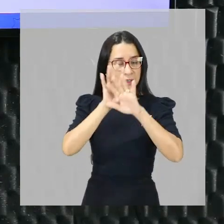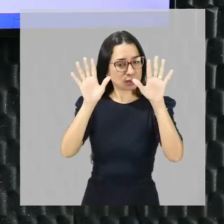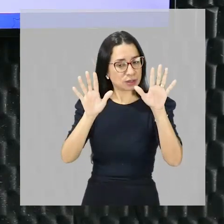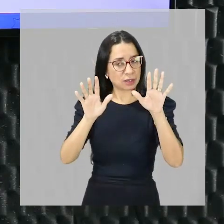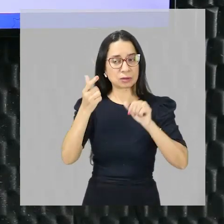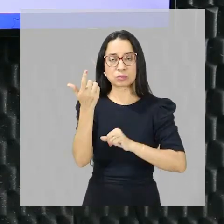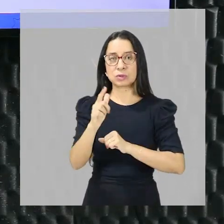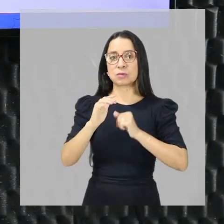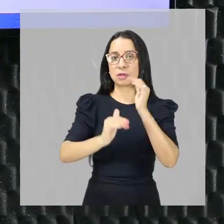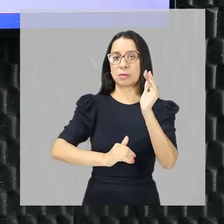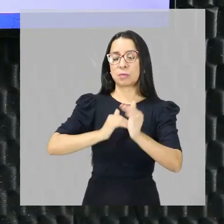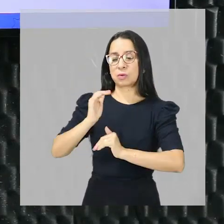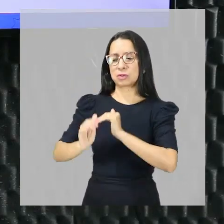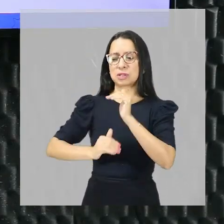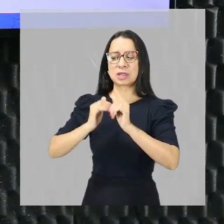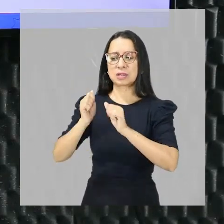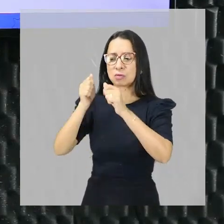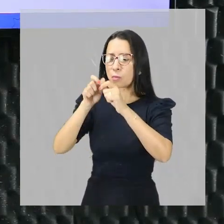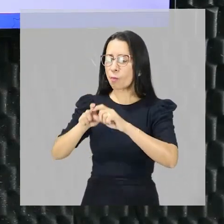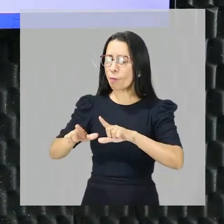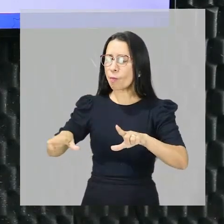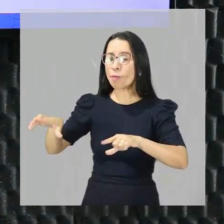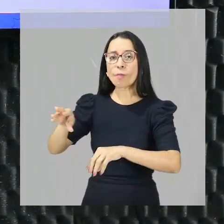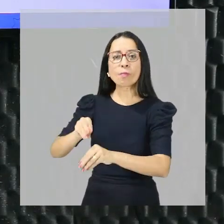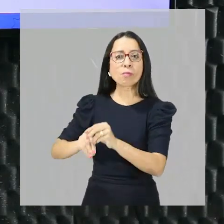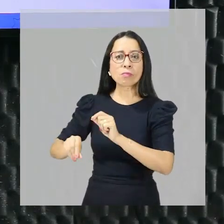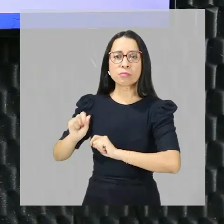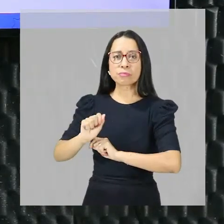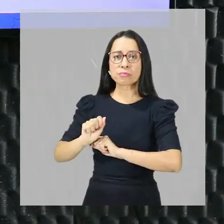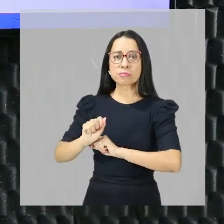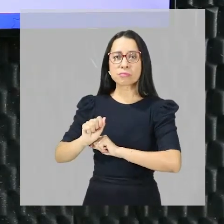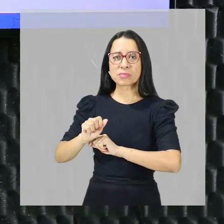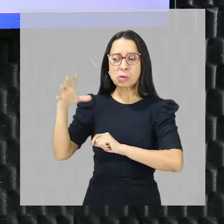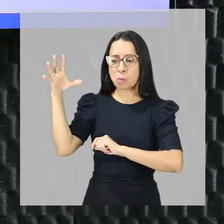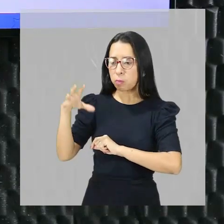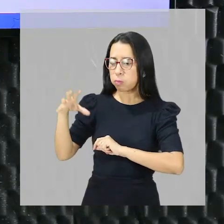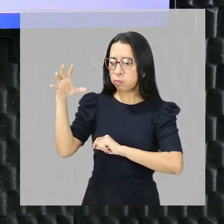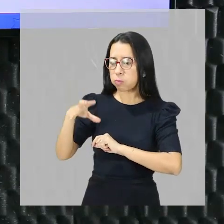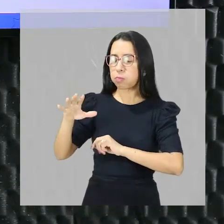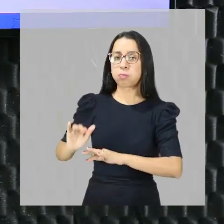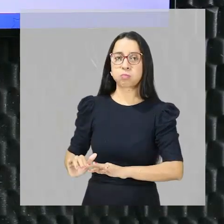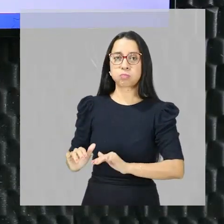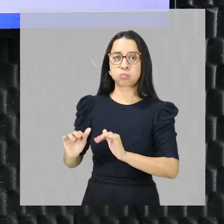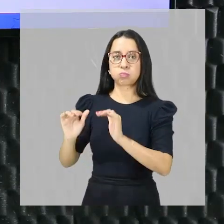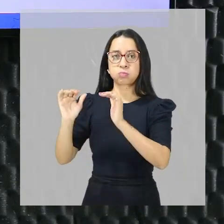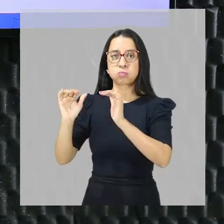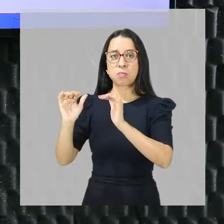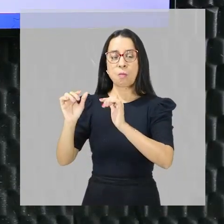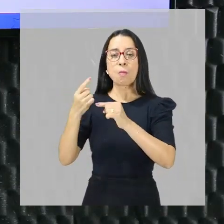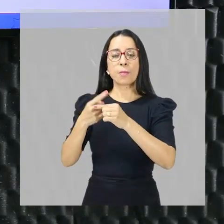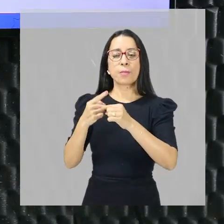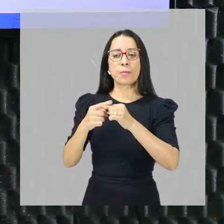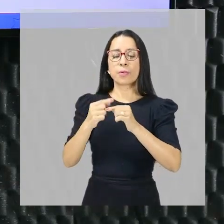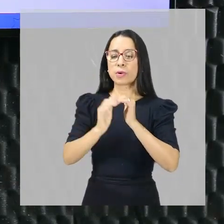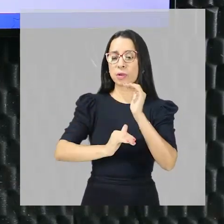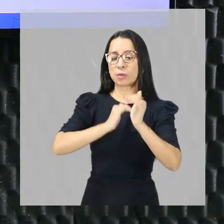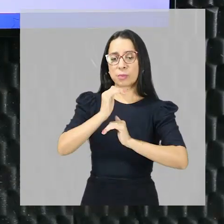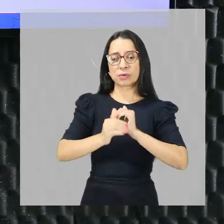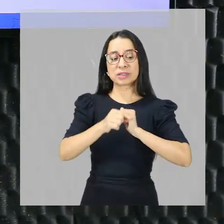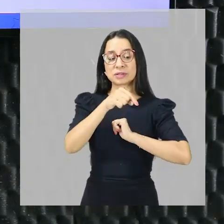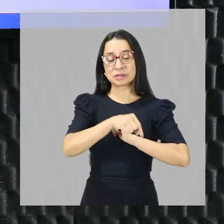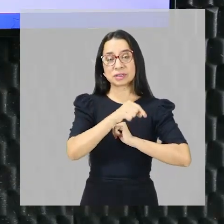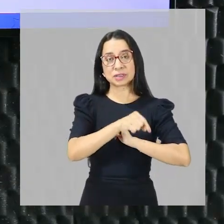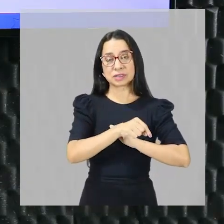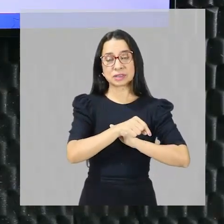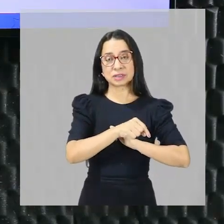de desertificação, galera, em áreas úmidas de alto índice pluviométrico, tá certo? Porque o processo de desertificação é de áreas